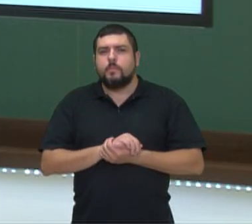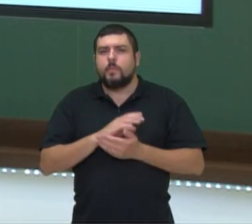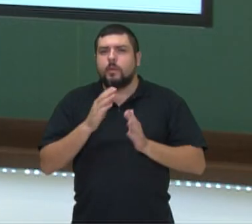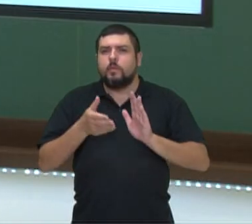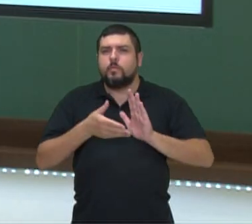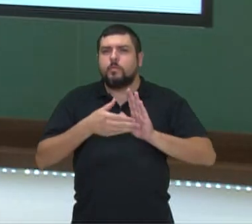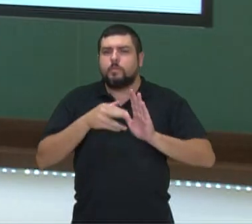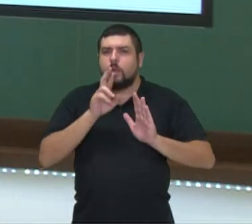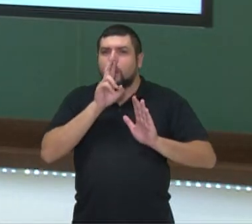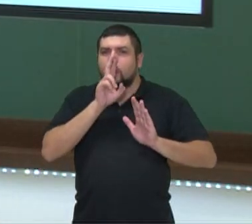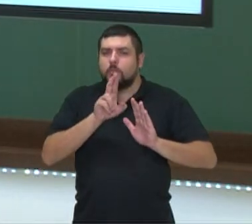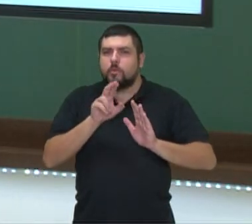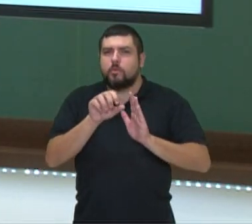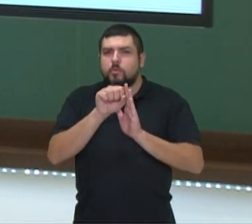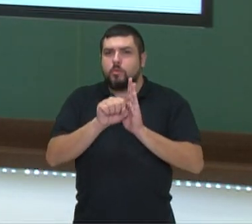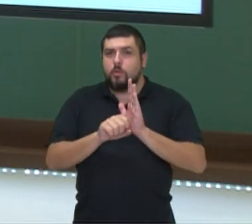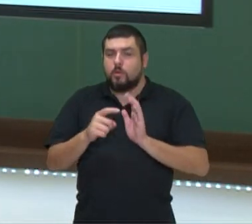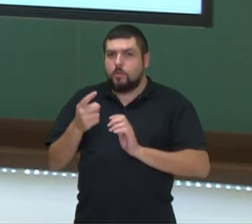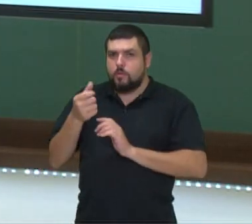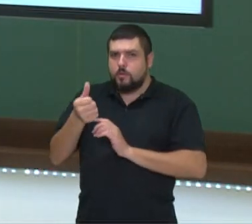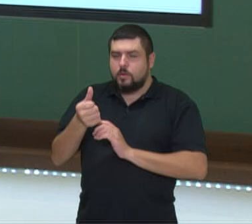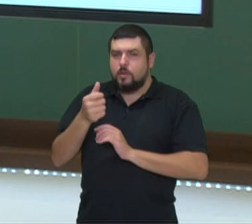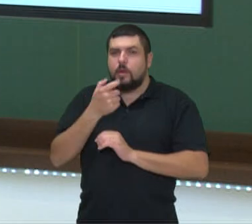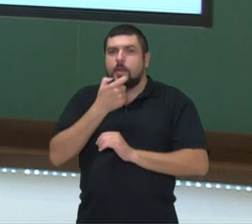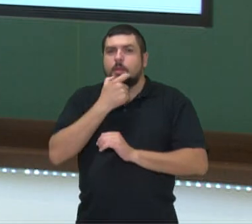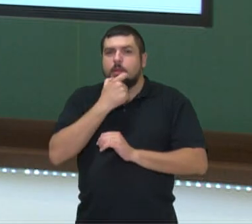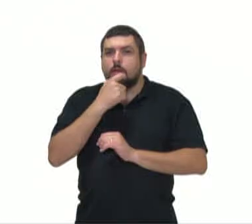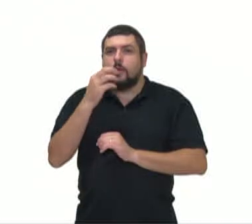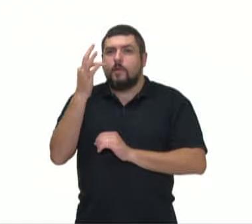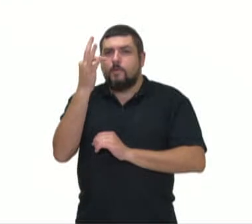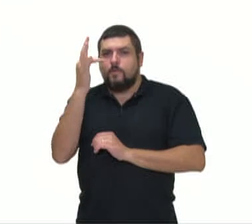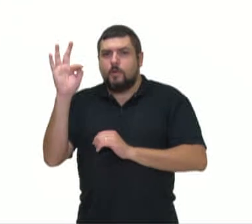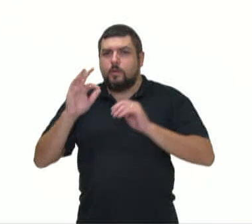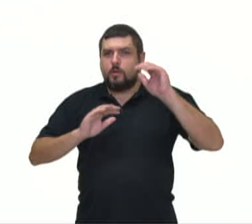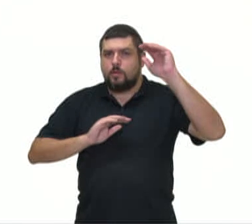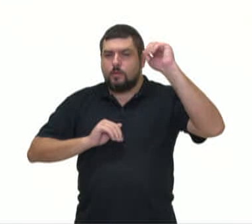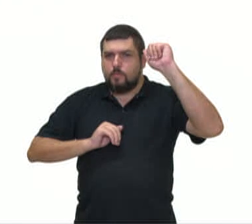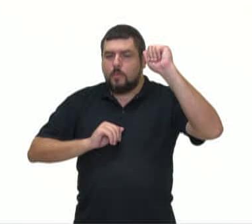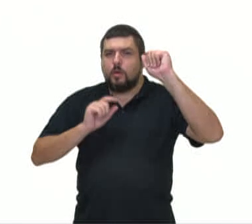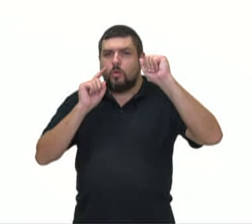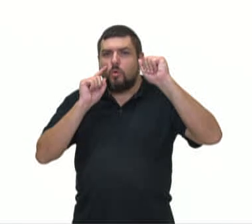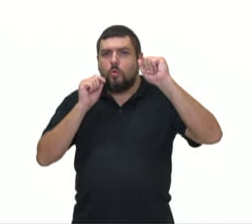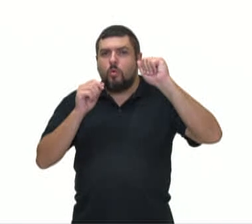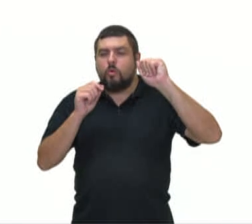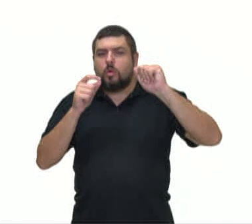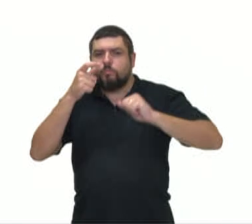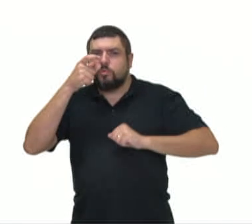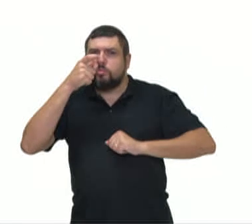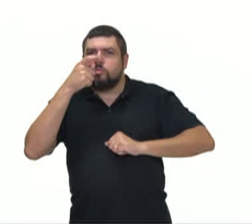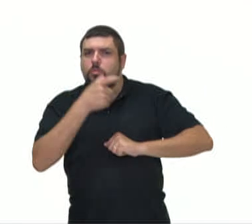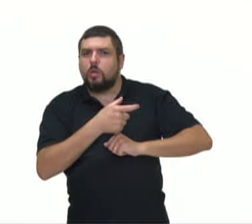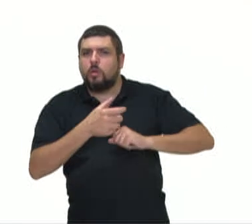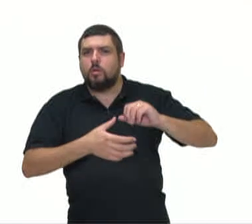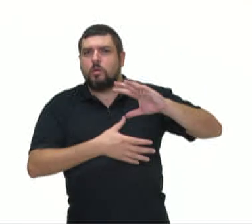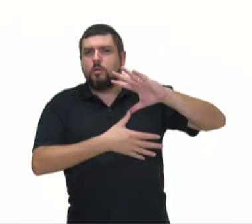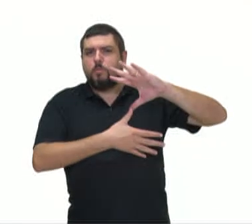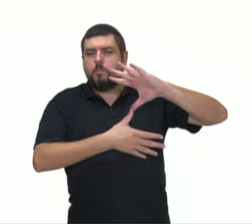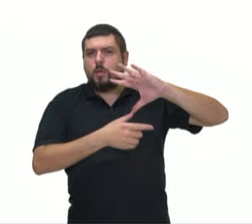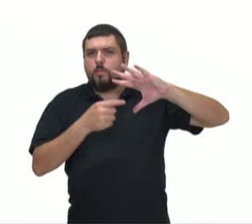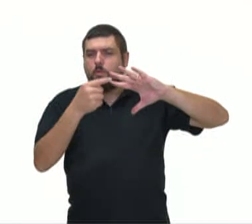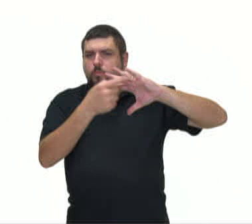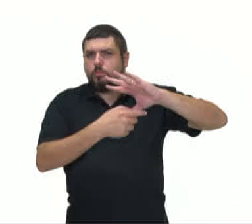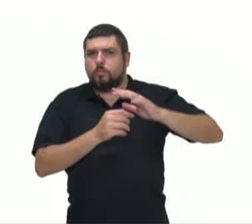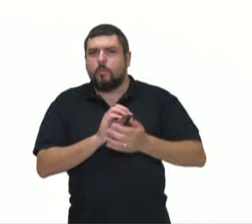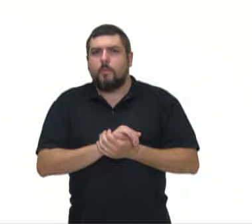No século XVI, Inglaterra, França e Espanha disputaram áreas de interesse e entraram em guerra, né? A